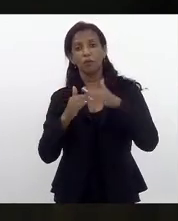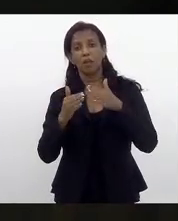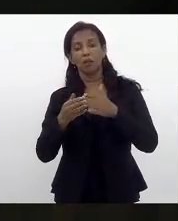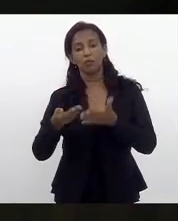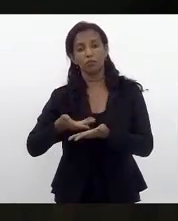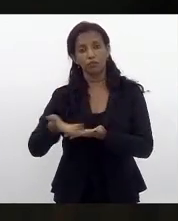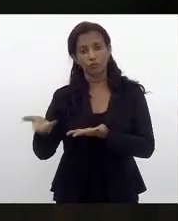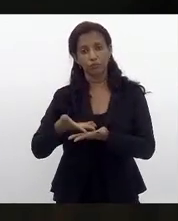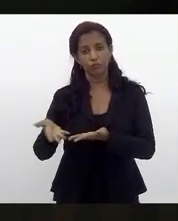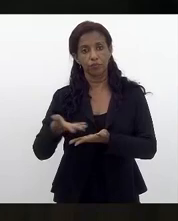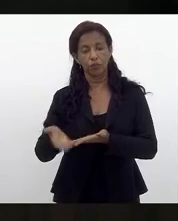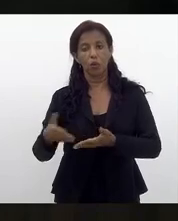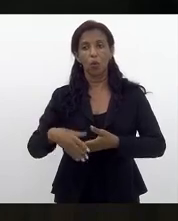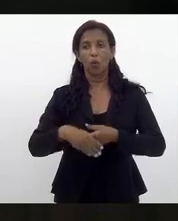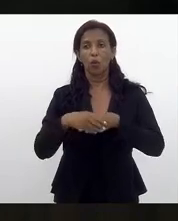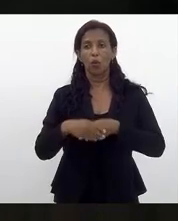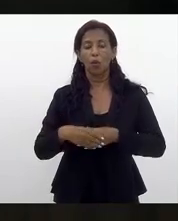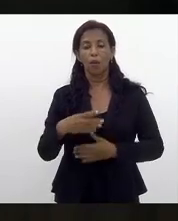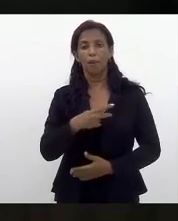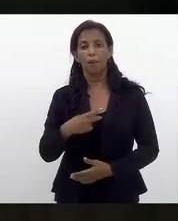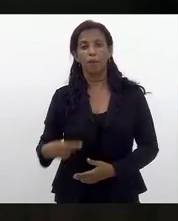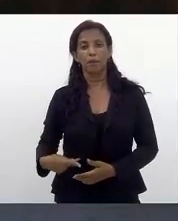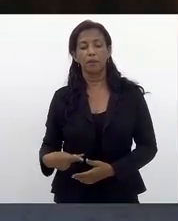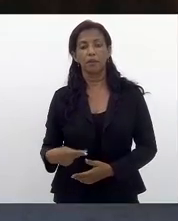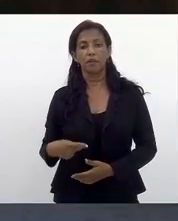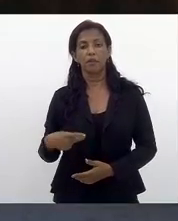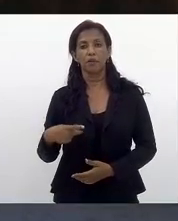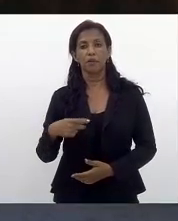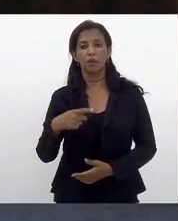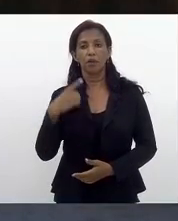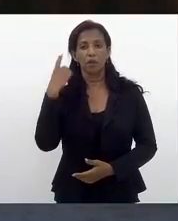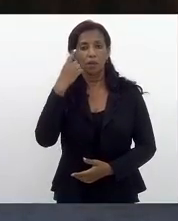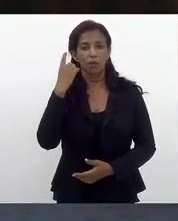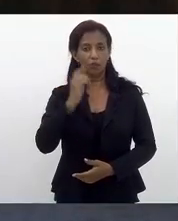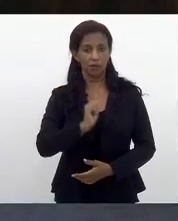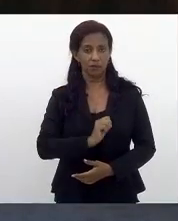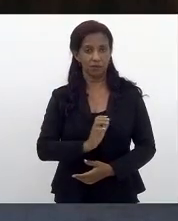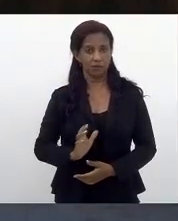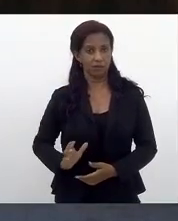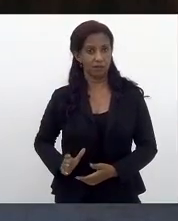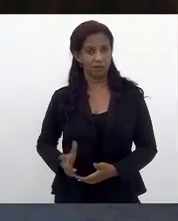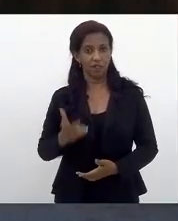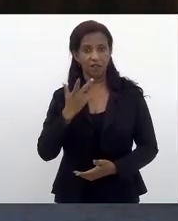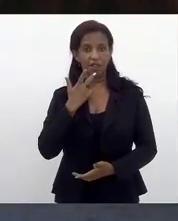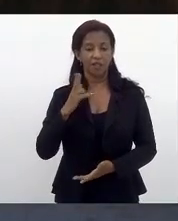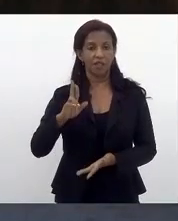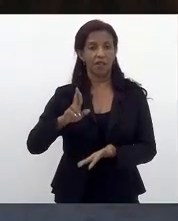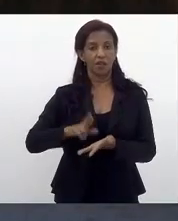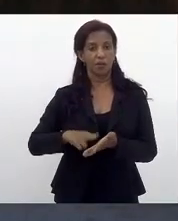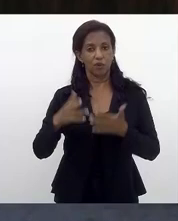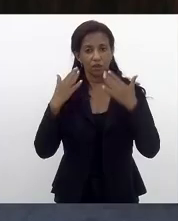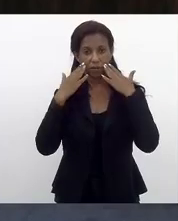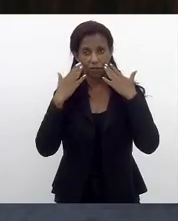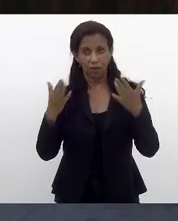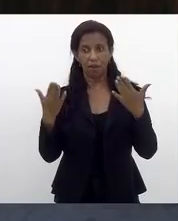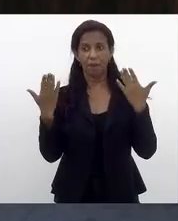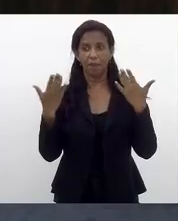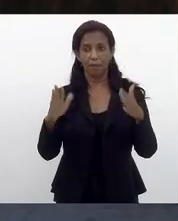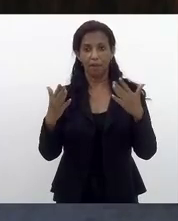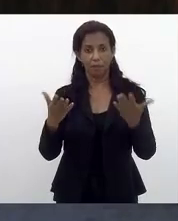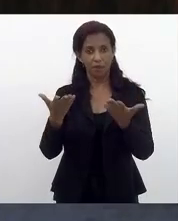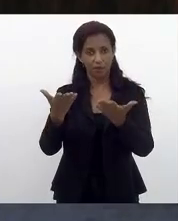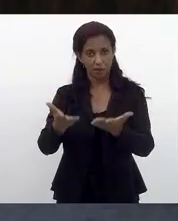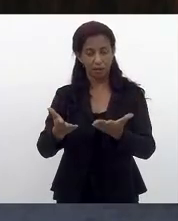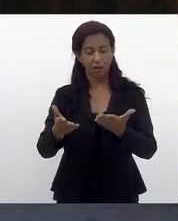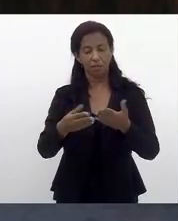gastos cumprimentando e saudando o presidente da Assembleia Legislativa Deputado André Ceciliano e fazendo aqui o reconhecimento público e parabenizar